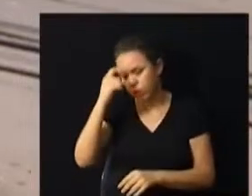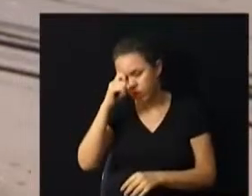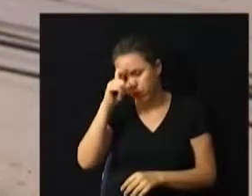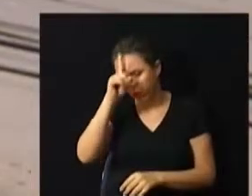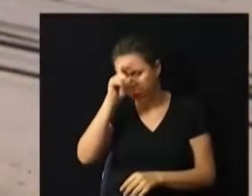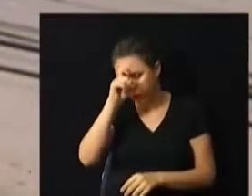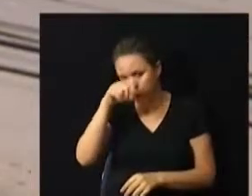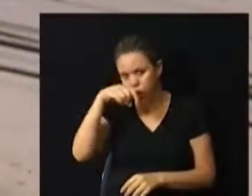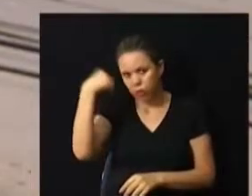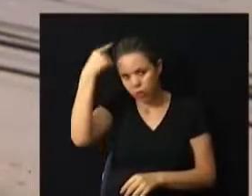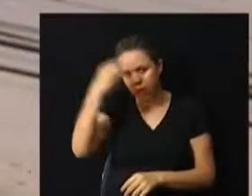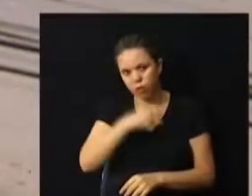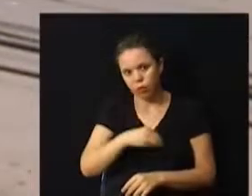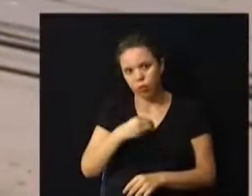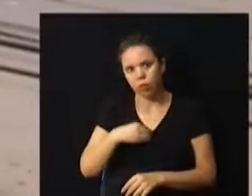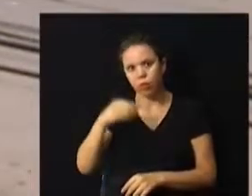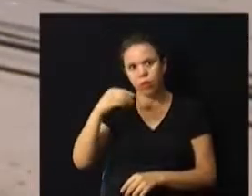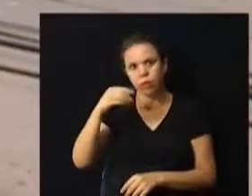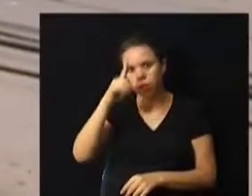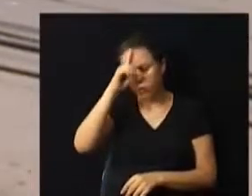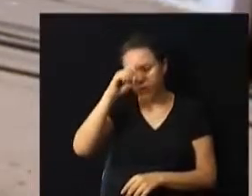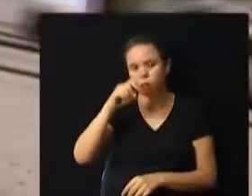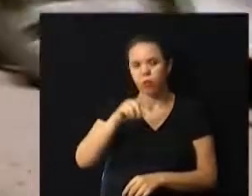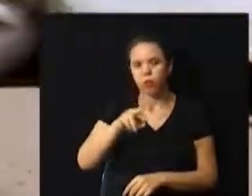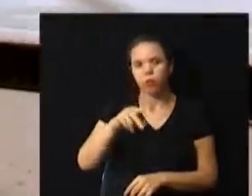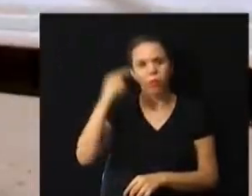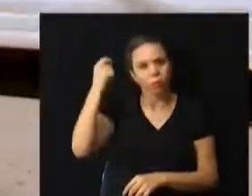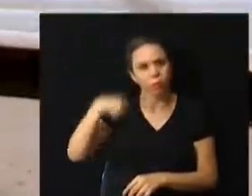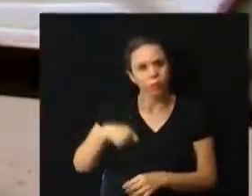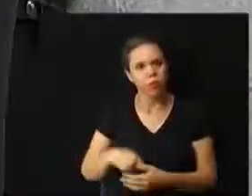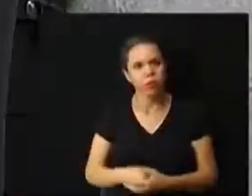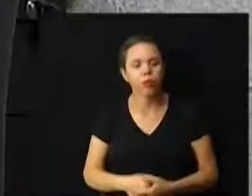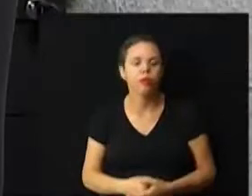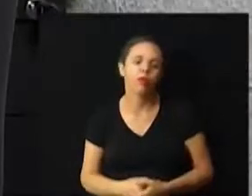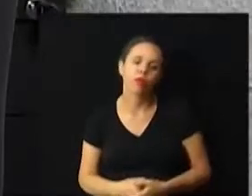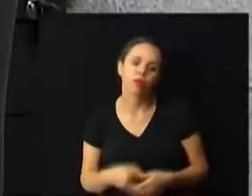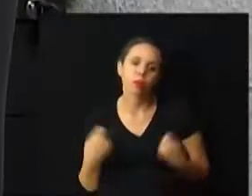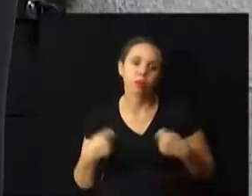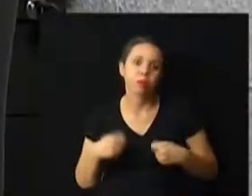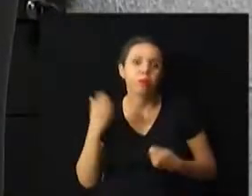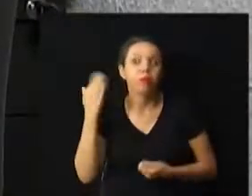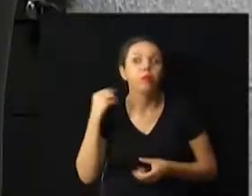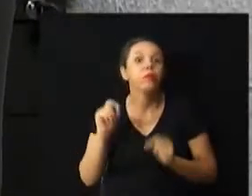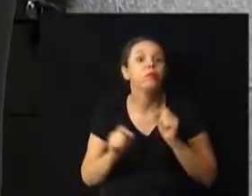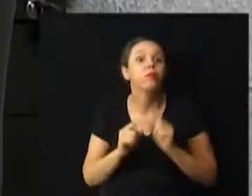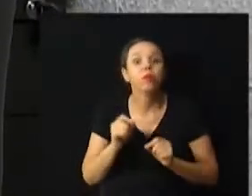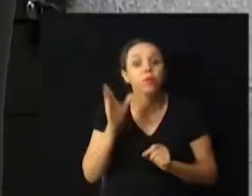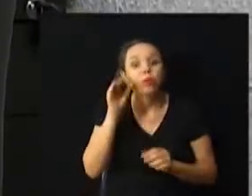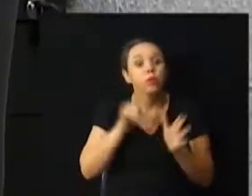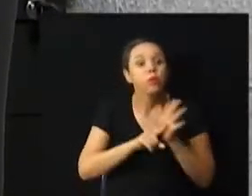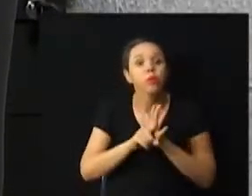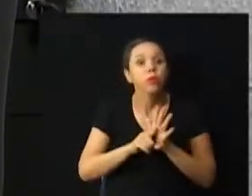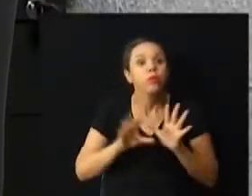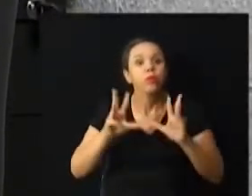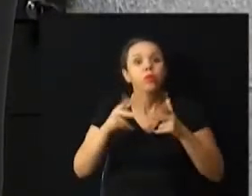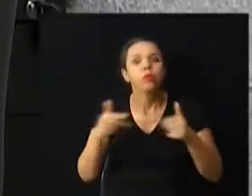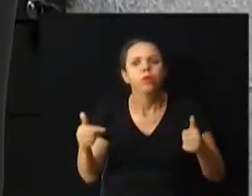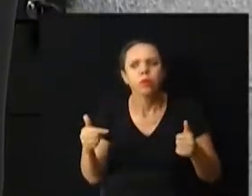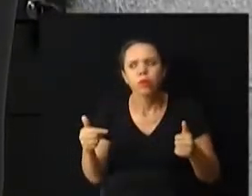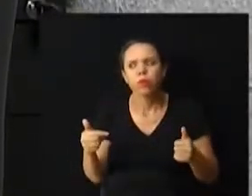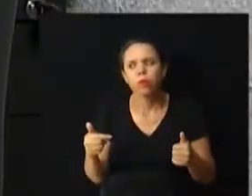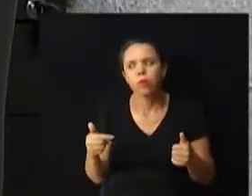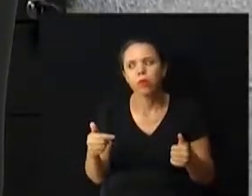de Misericórdia quanto do Hospital Irmãos Penteado. Que a gente precisa entender que todo bem, né,